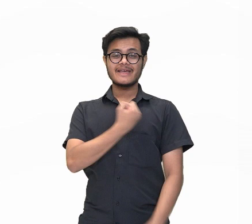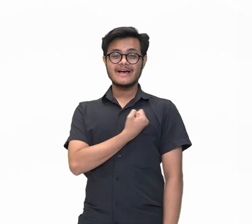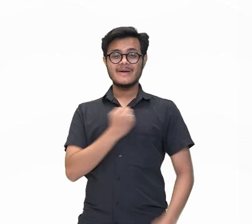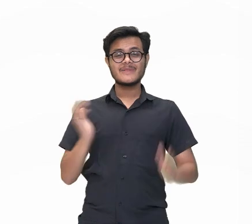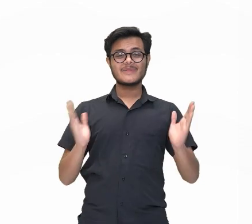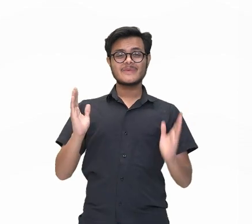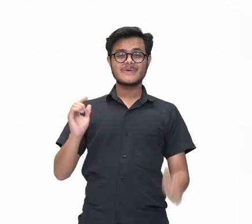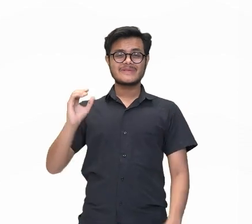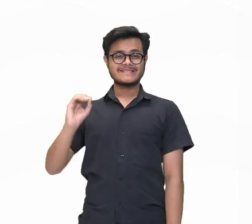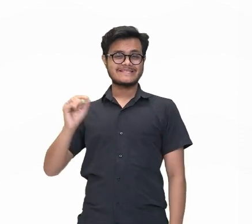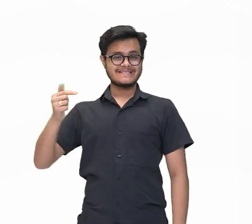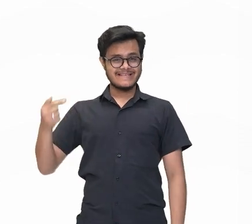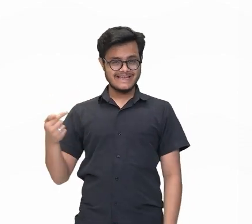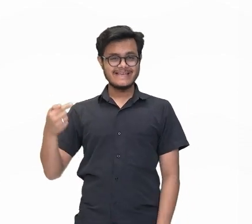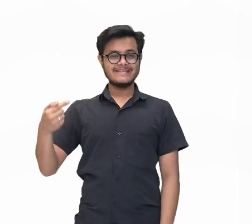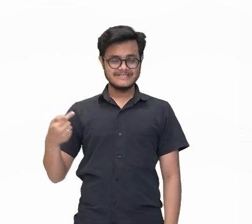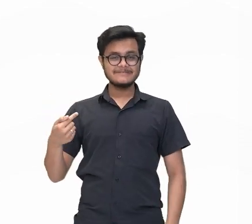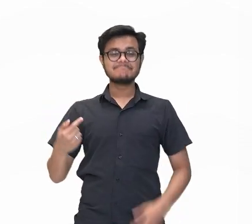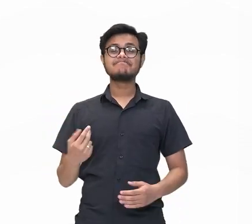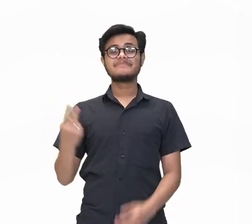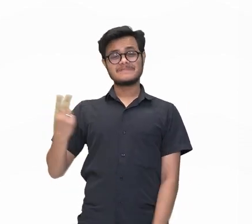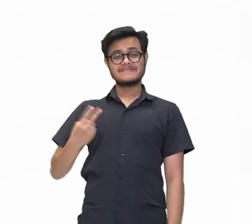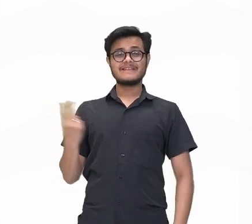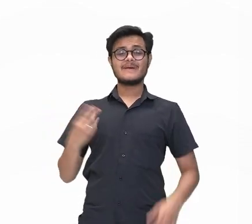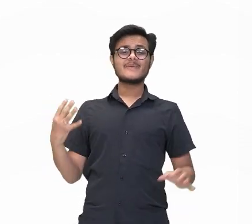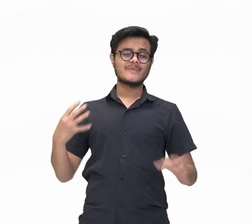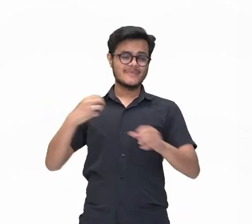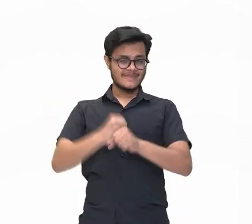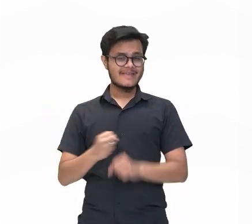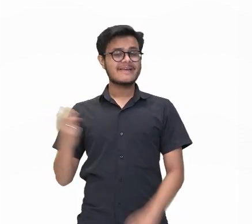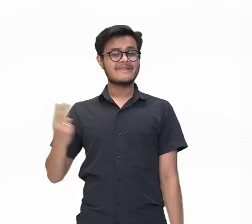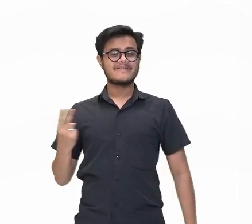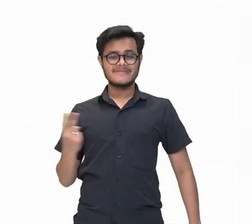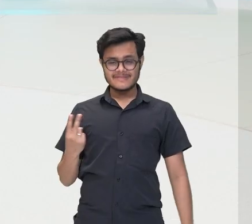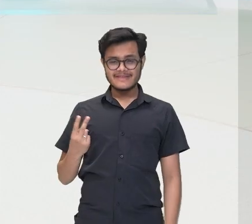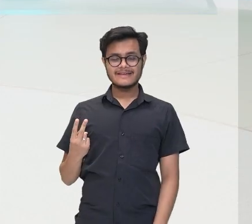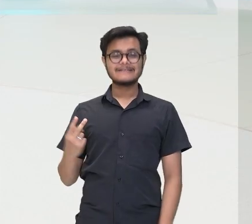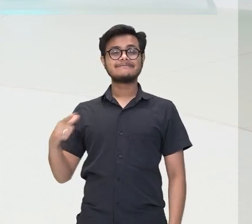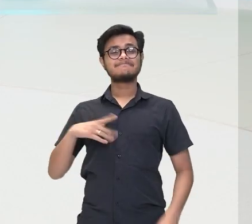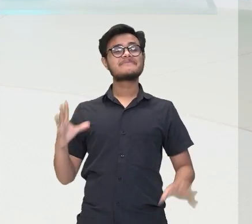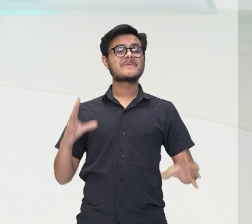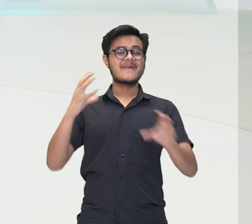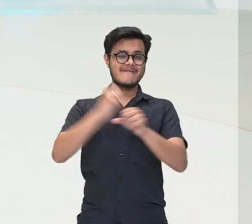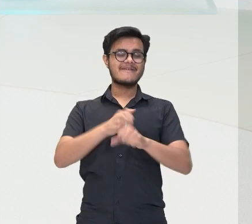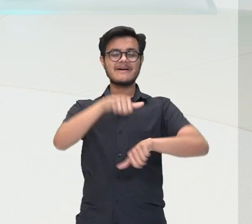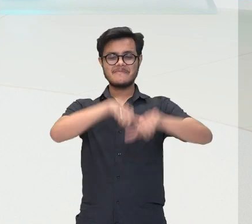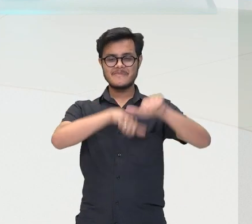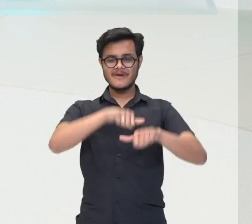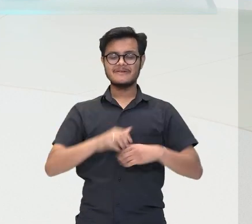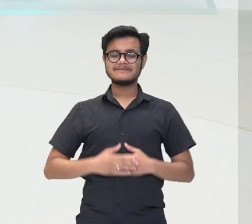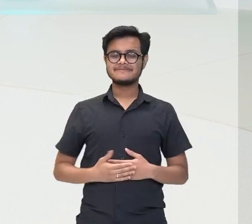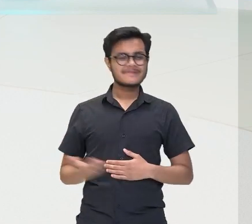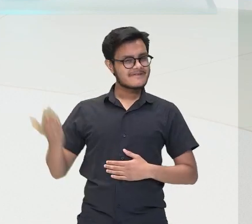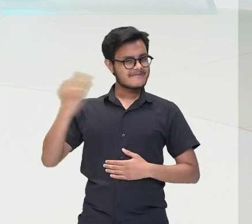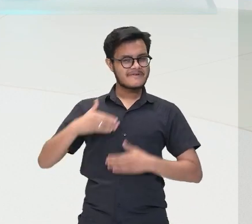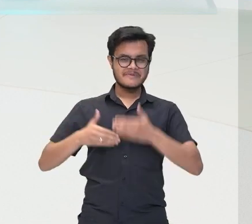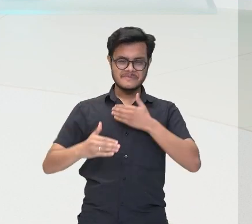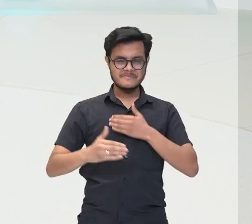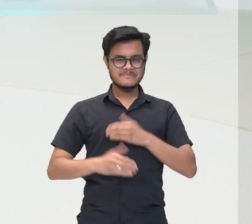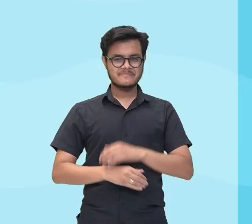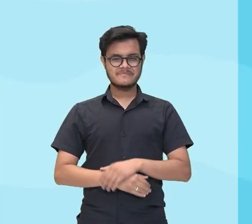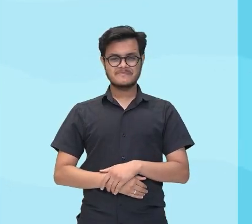nossa aula de número 7, a nossa segunda revisão, né? Revisão e avaliação. Então vamos juntos para essa